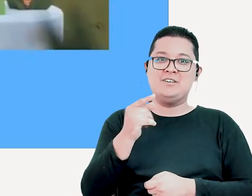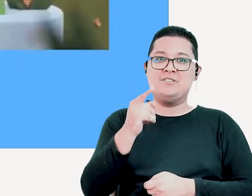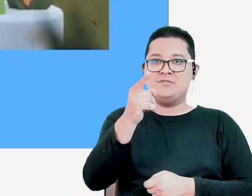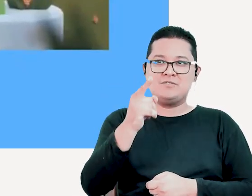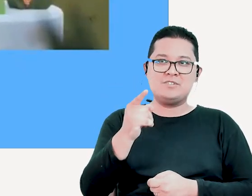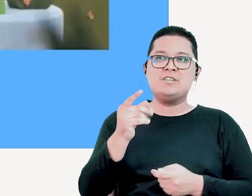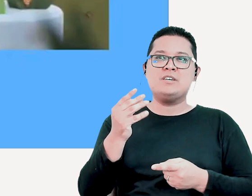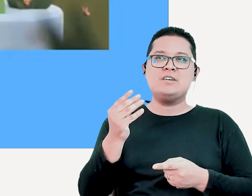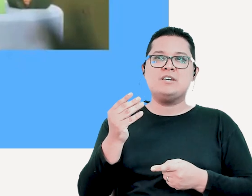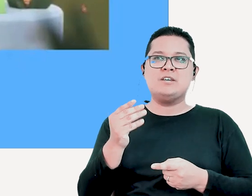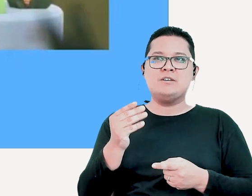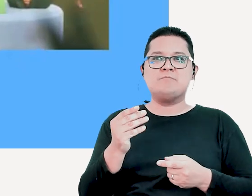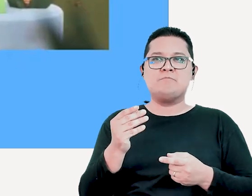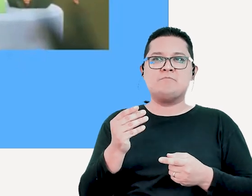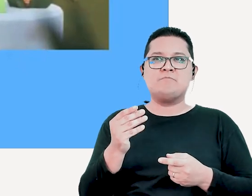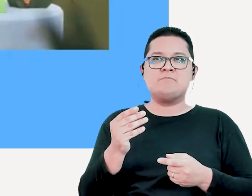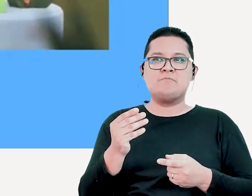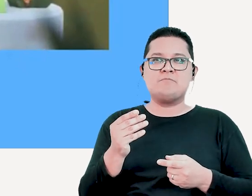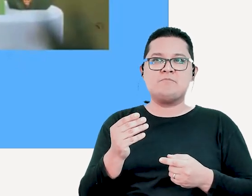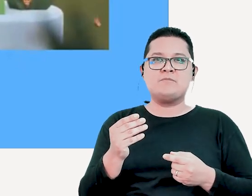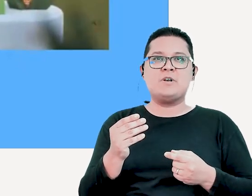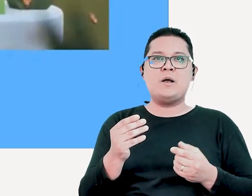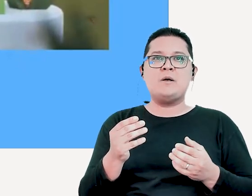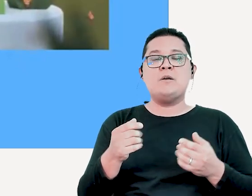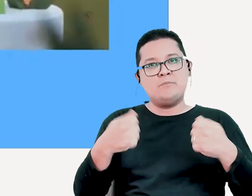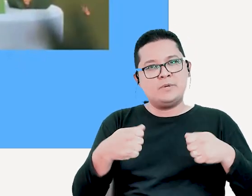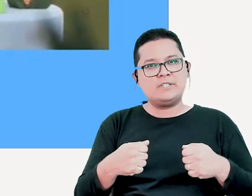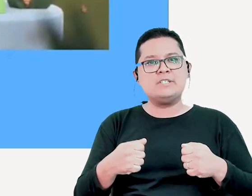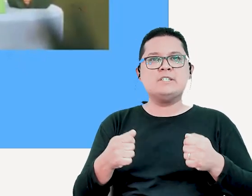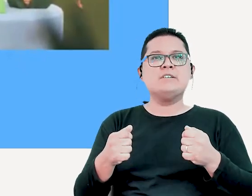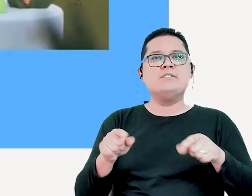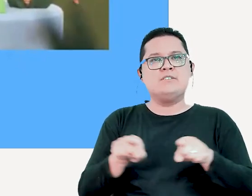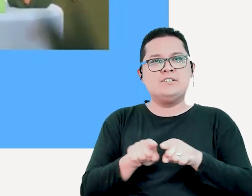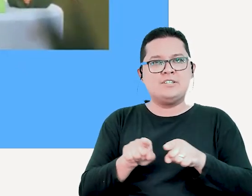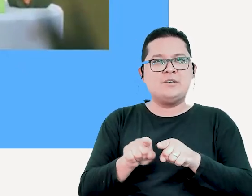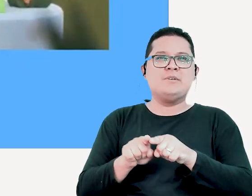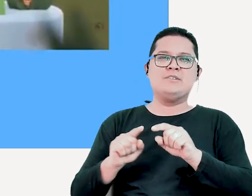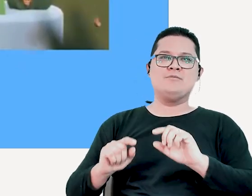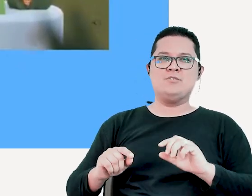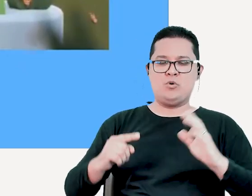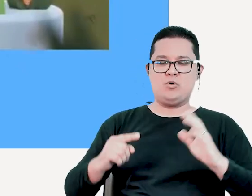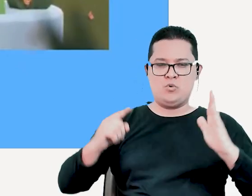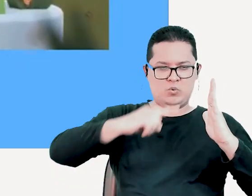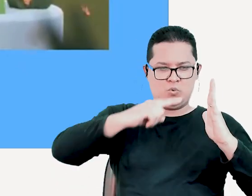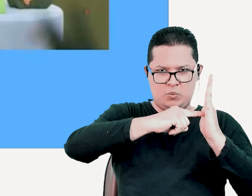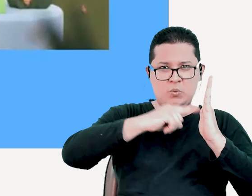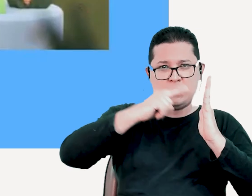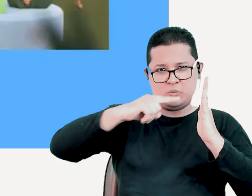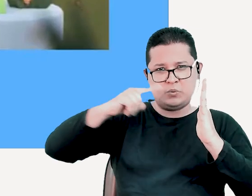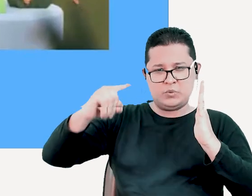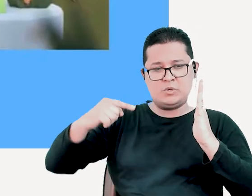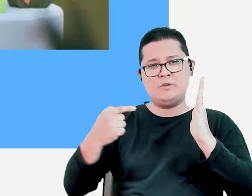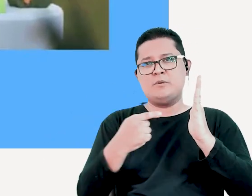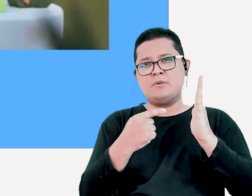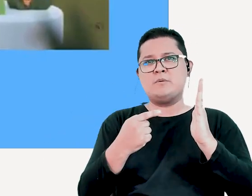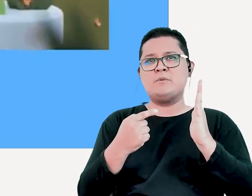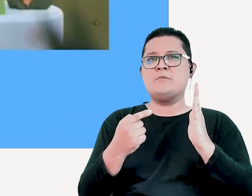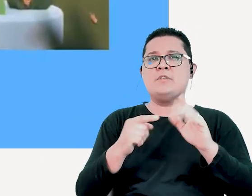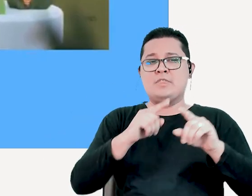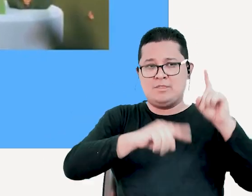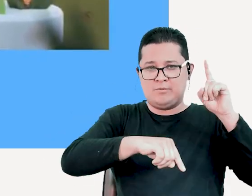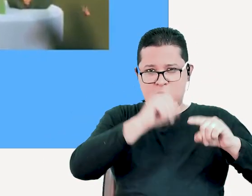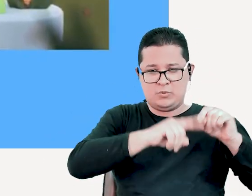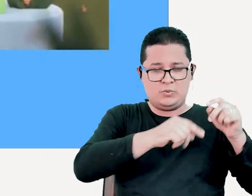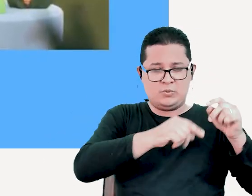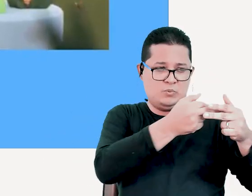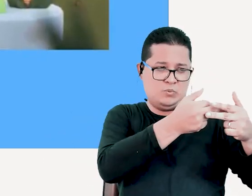também a gente trazer e evoluir através dessas métricas, trazendo aí produtos que sejam mais fáceis